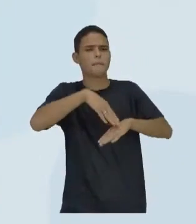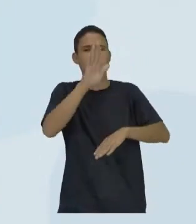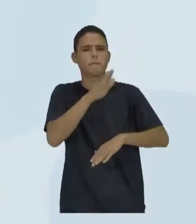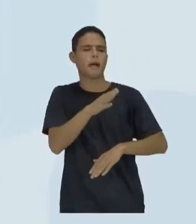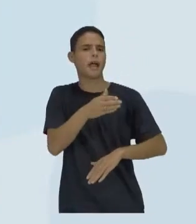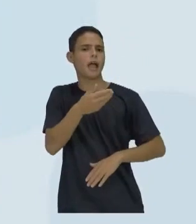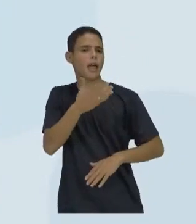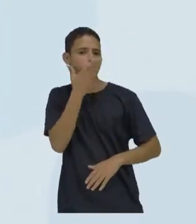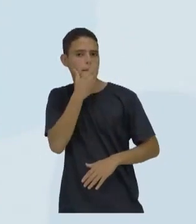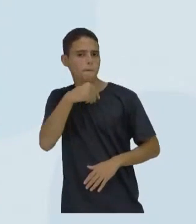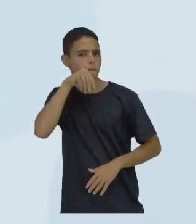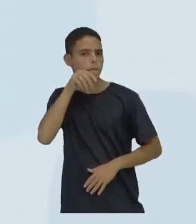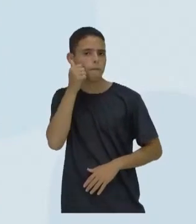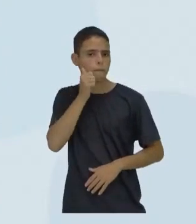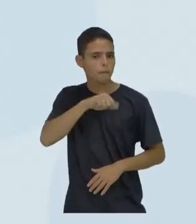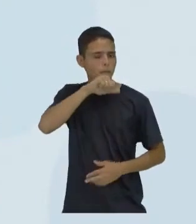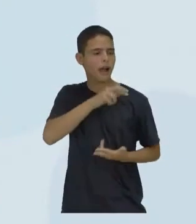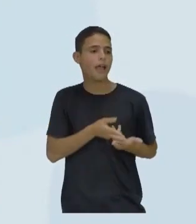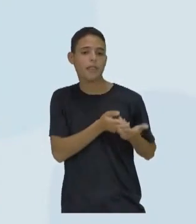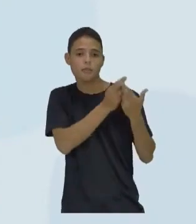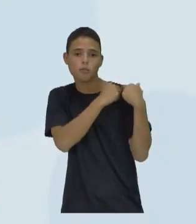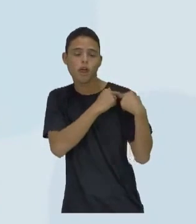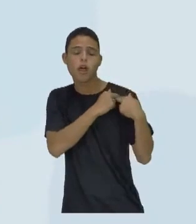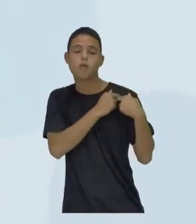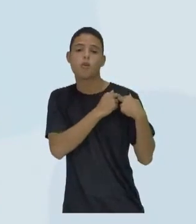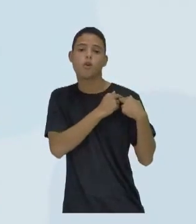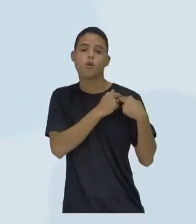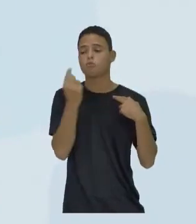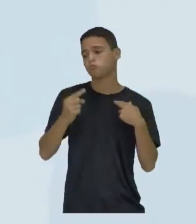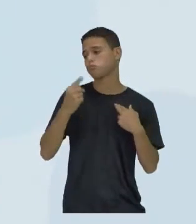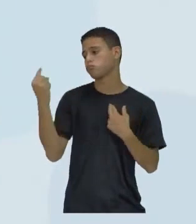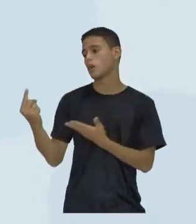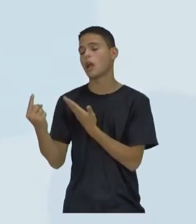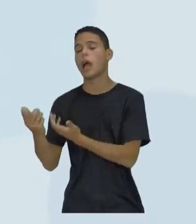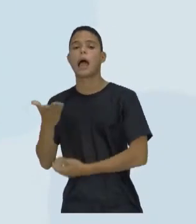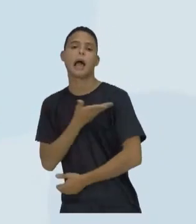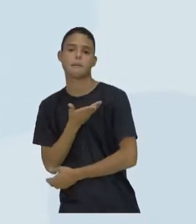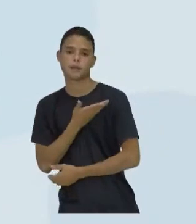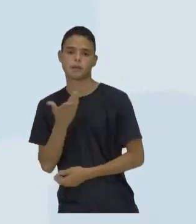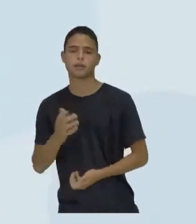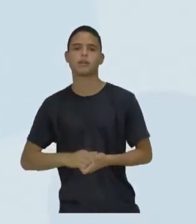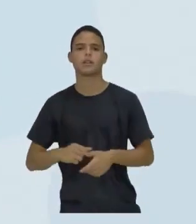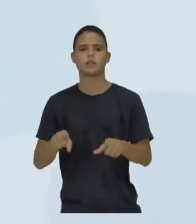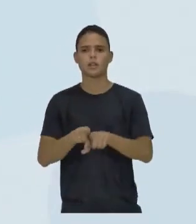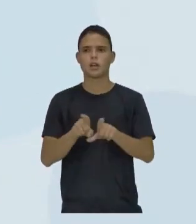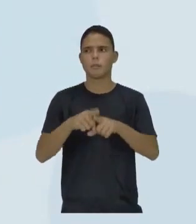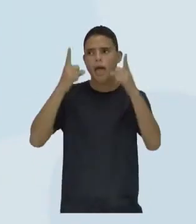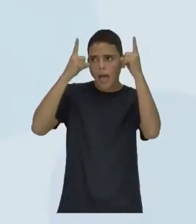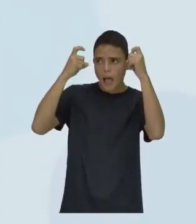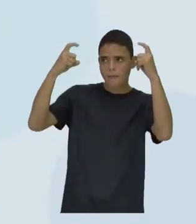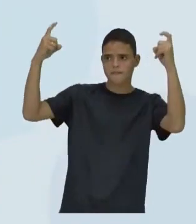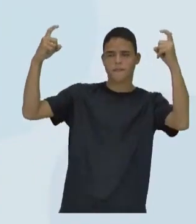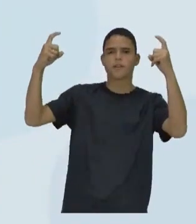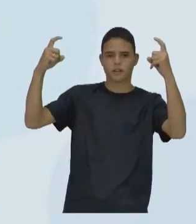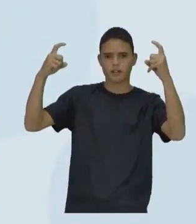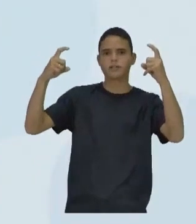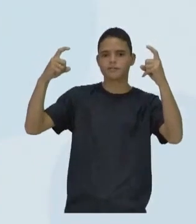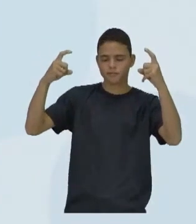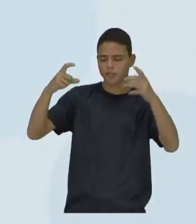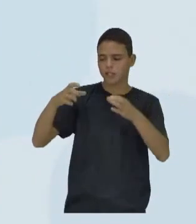Para complicar ainda mais a insegurança das crianças e dos adolescentes, a violência nas grandes cidades leva os